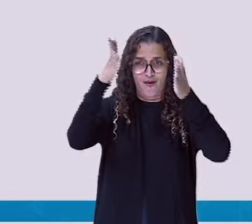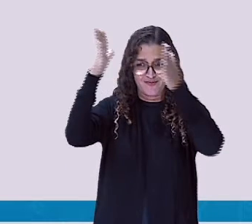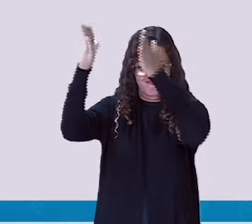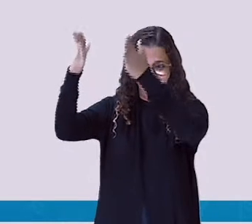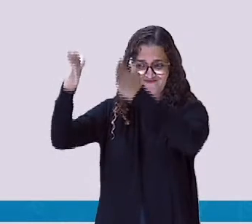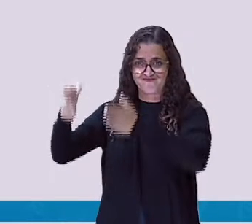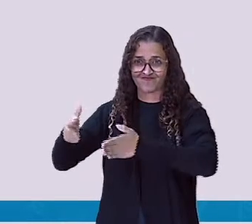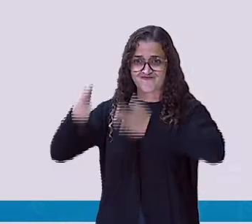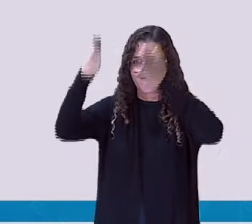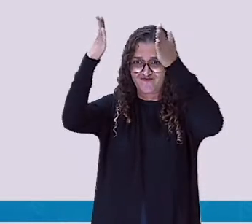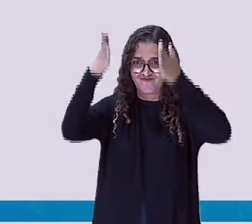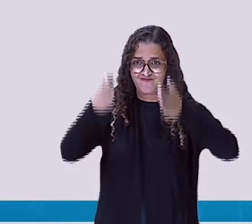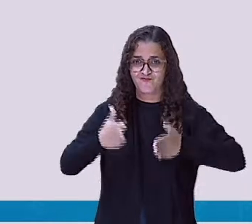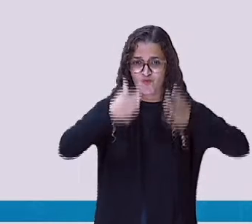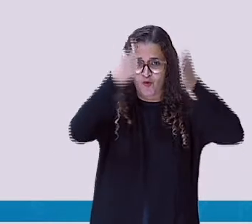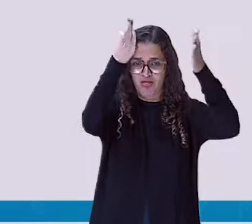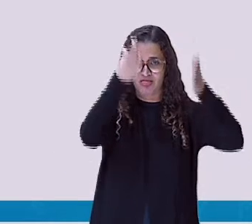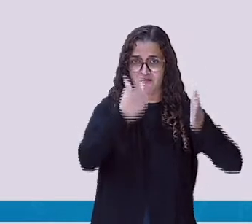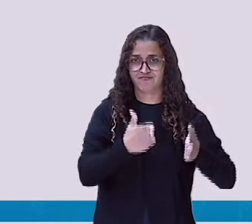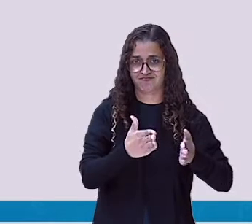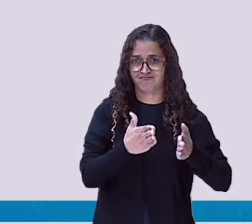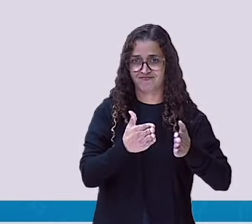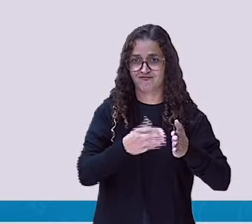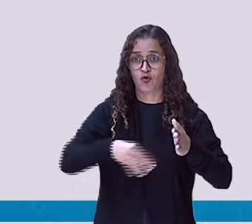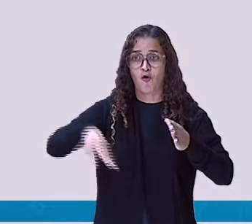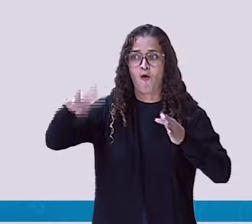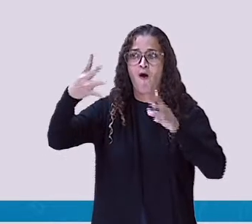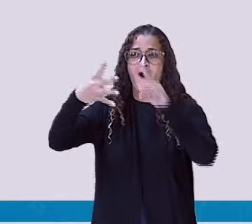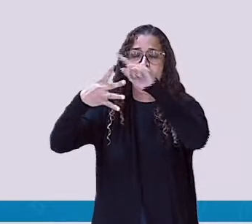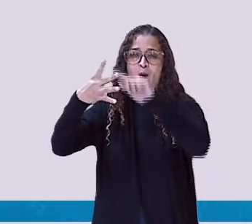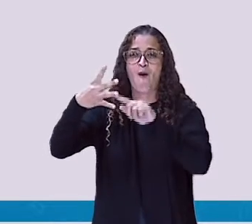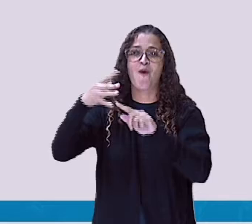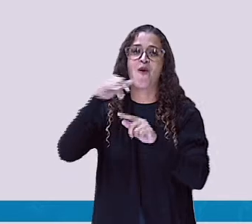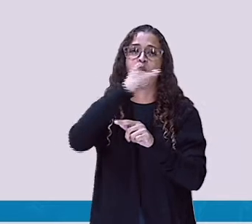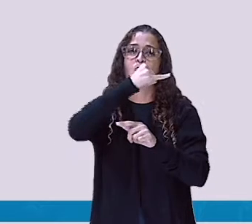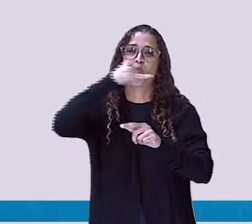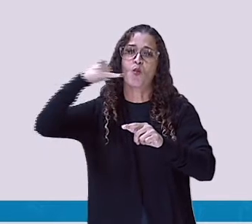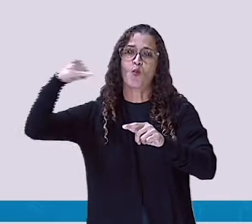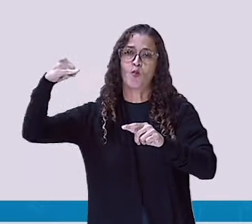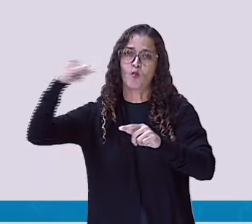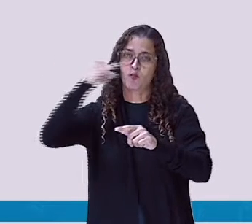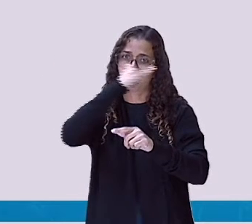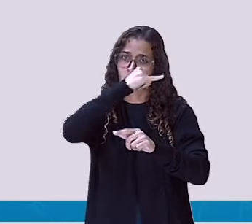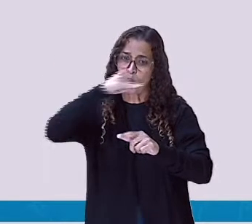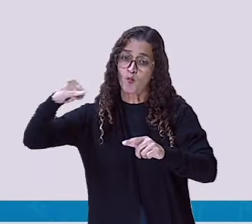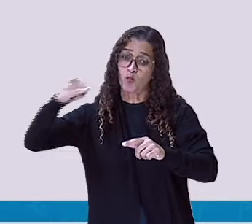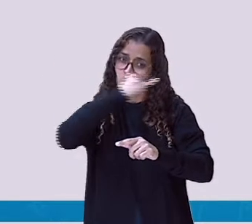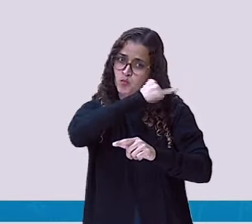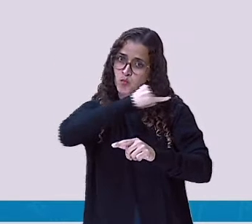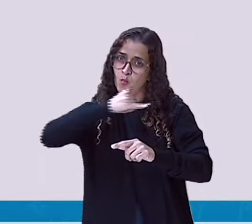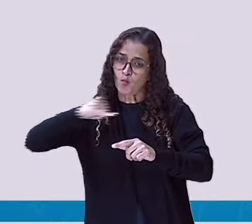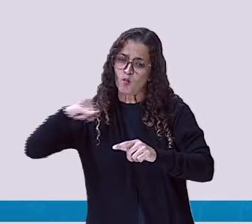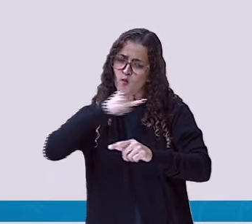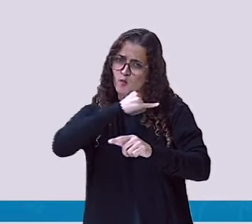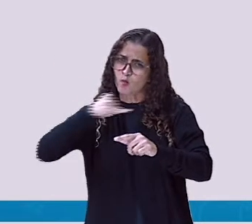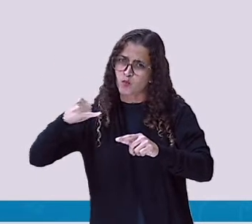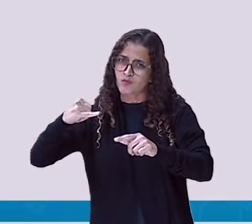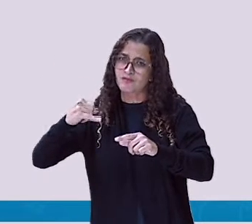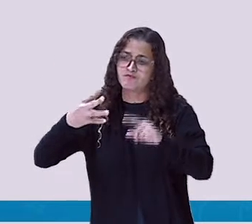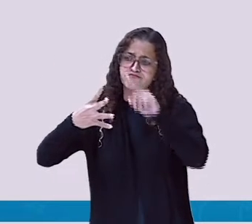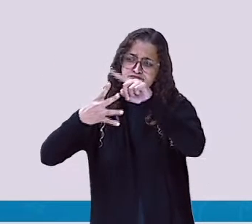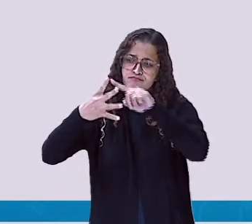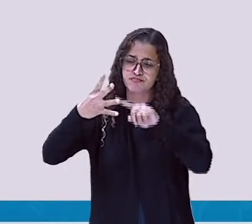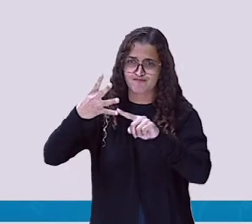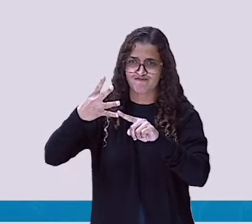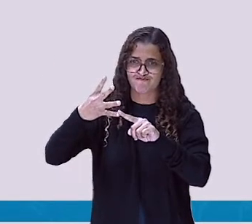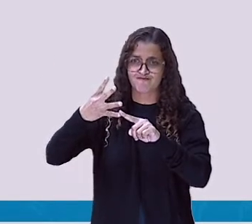colunas e temos 4 linhas. Vamos colocar agora cada informação no seu